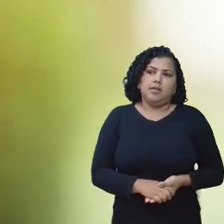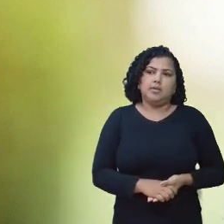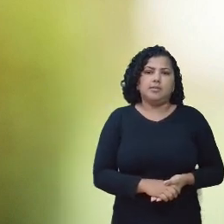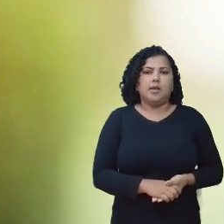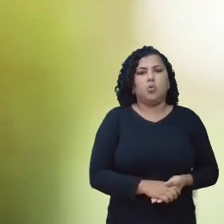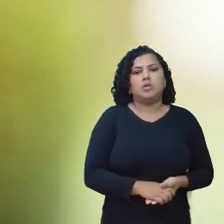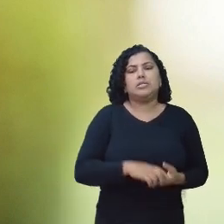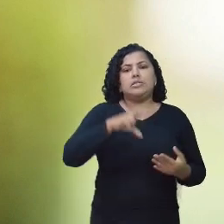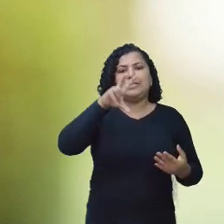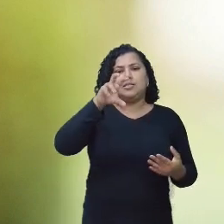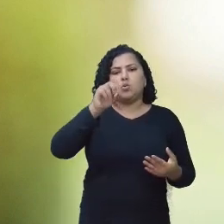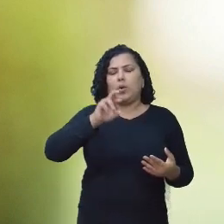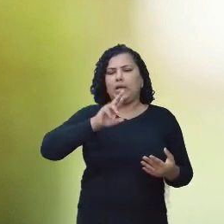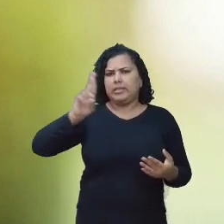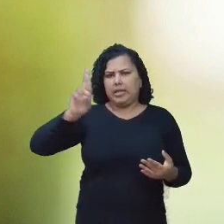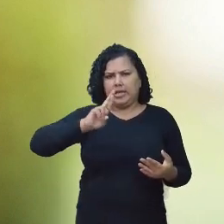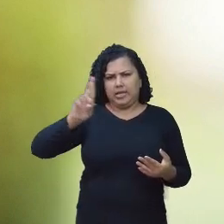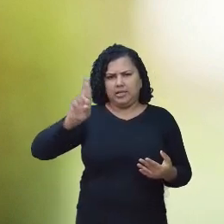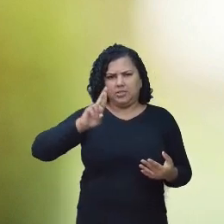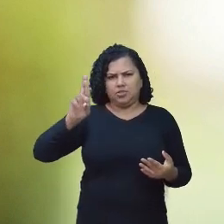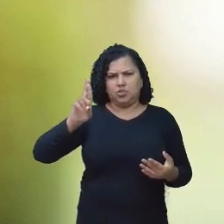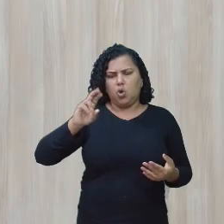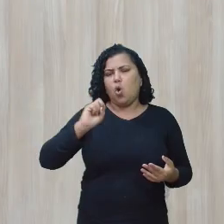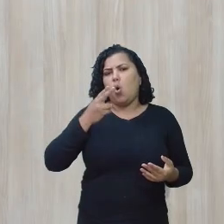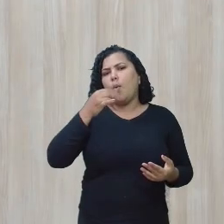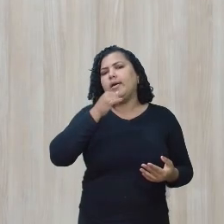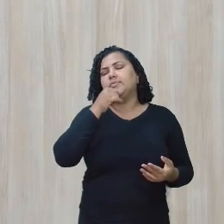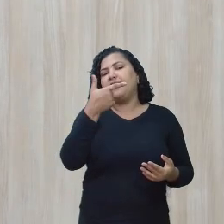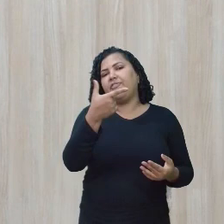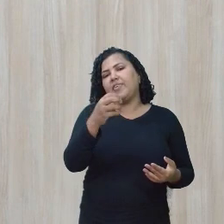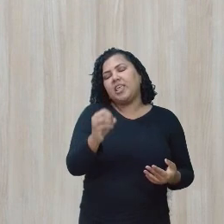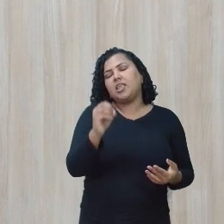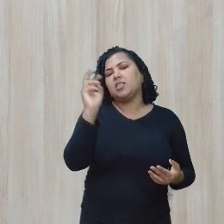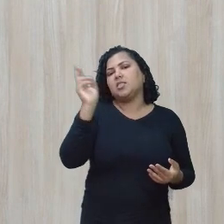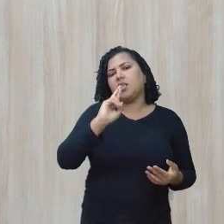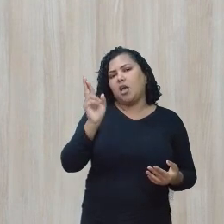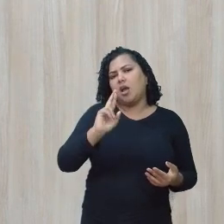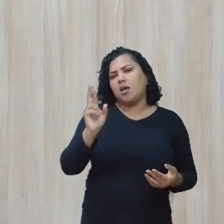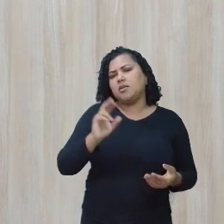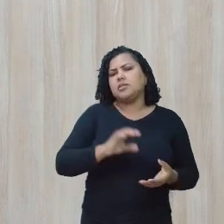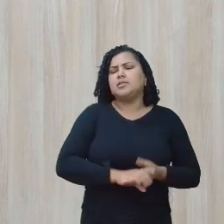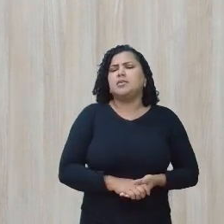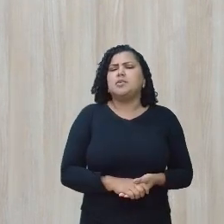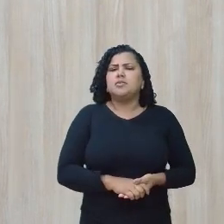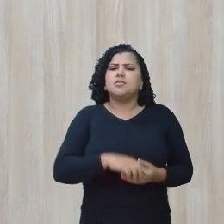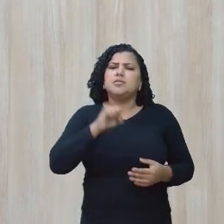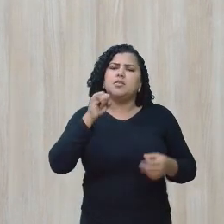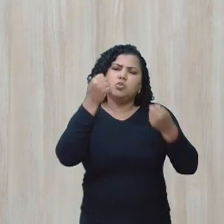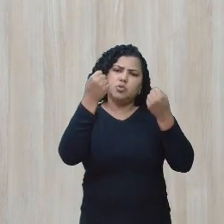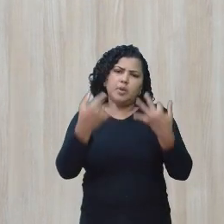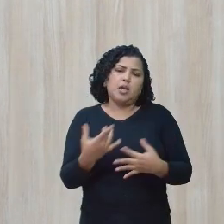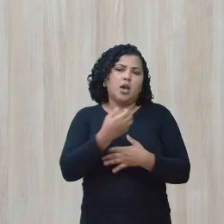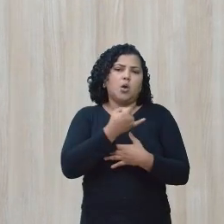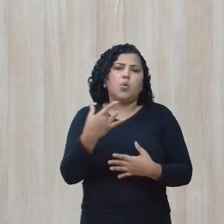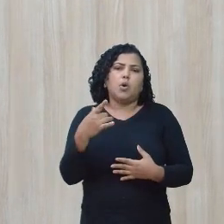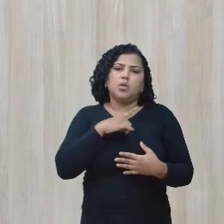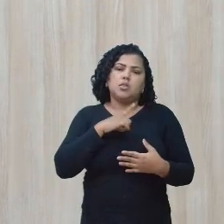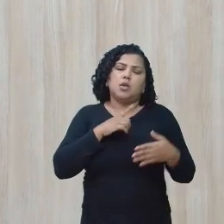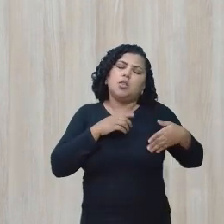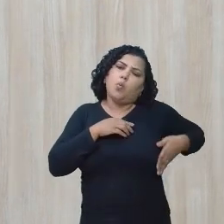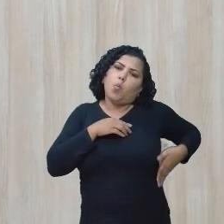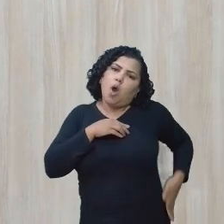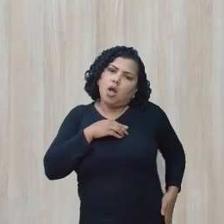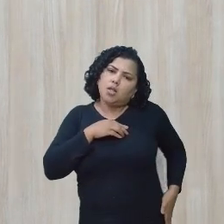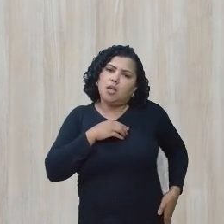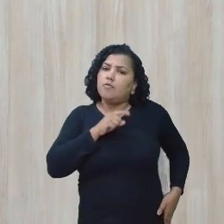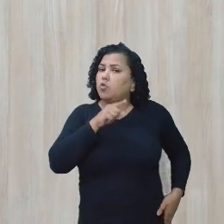aqui com 50 reais, estou aqui com 20 reais. Se eu disser quanto eu tenho aqui no meu bolso, você nunca vai saber qual